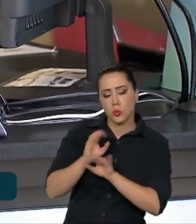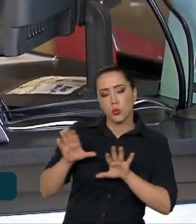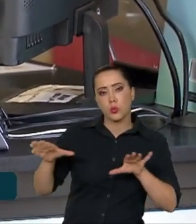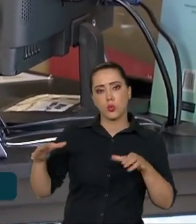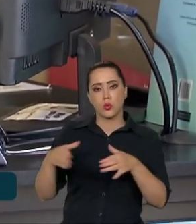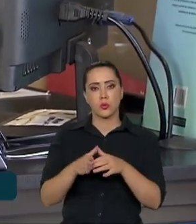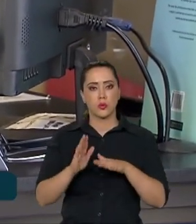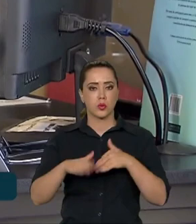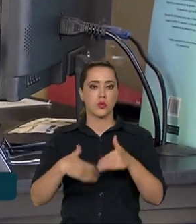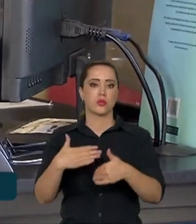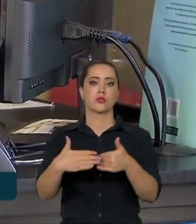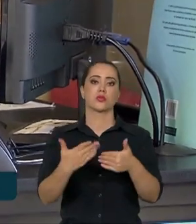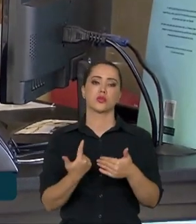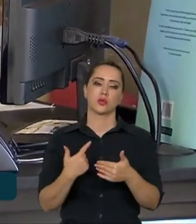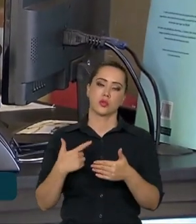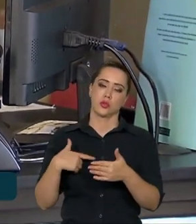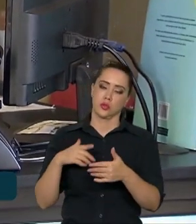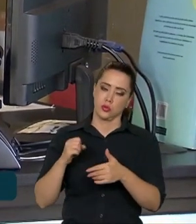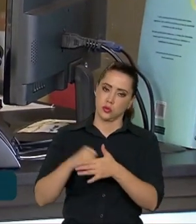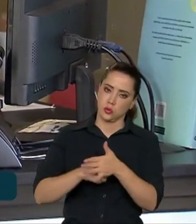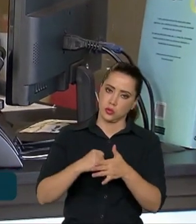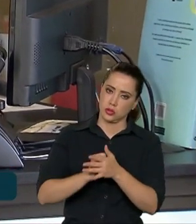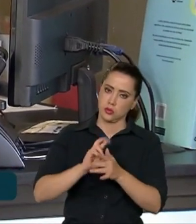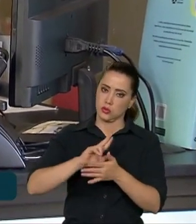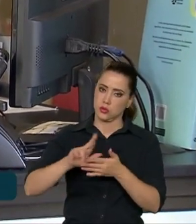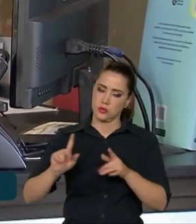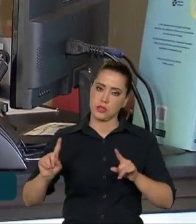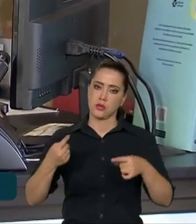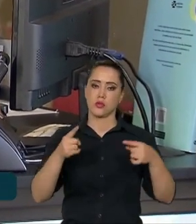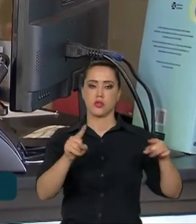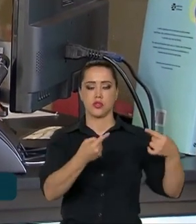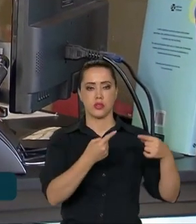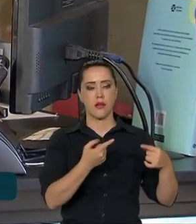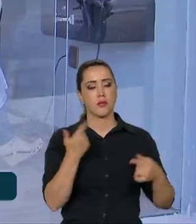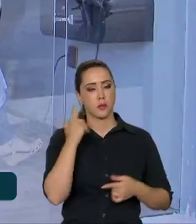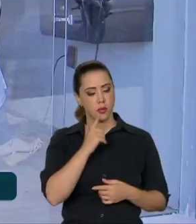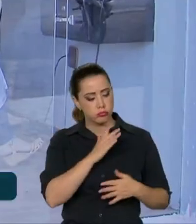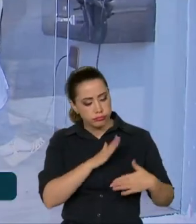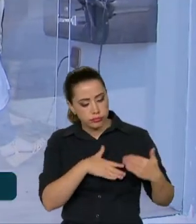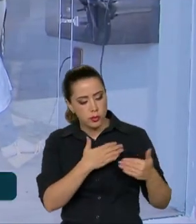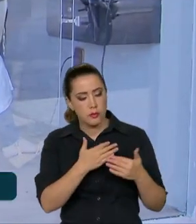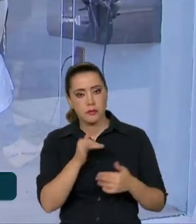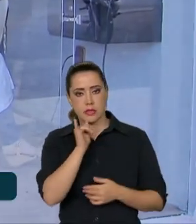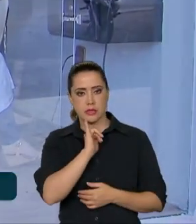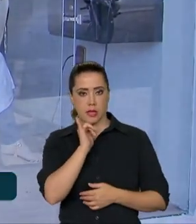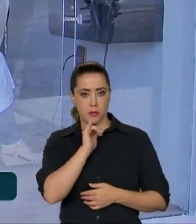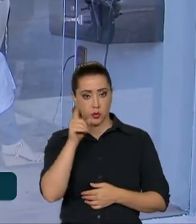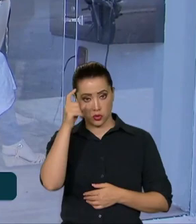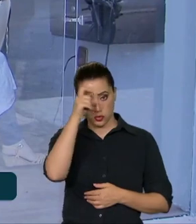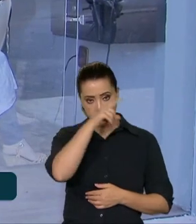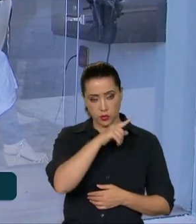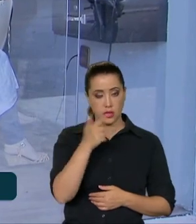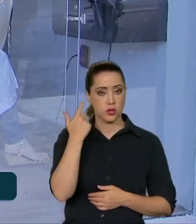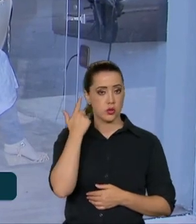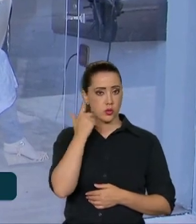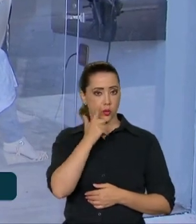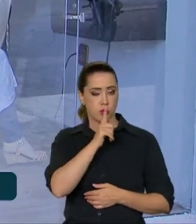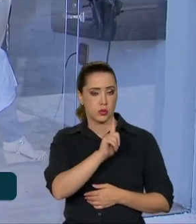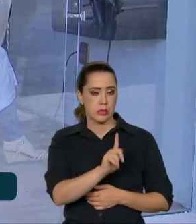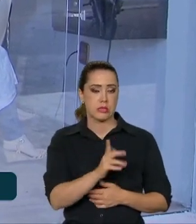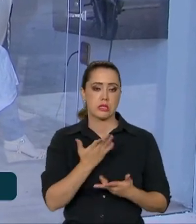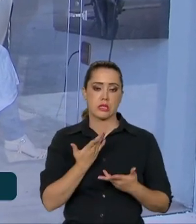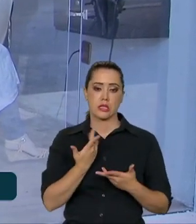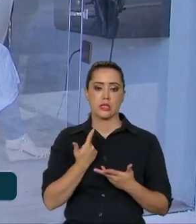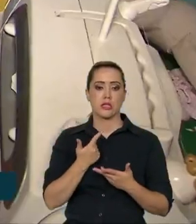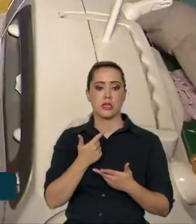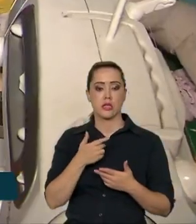setor continua enfrentando vários desafios para sobreviver, como dificuldade de acesso aos